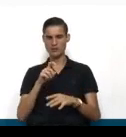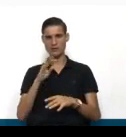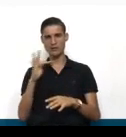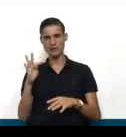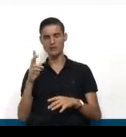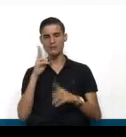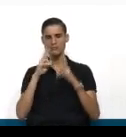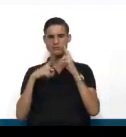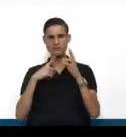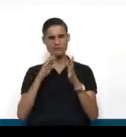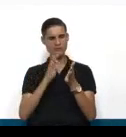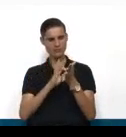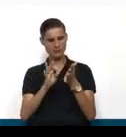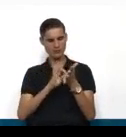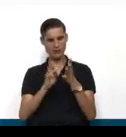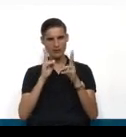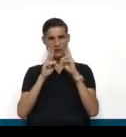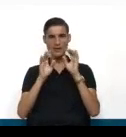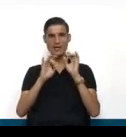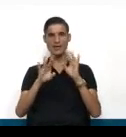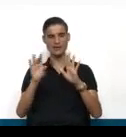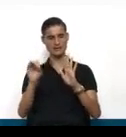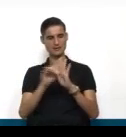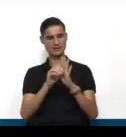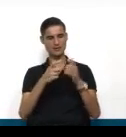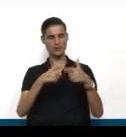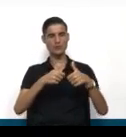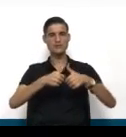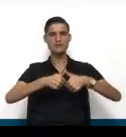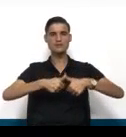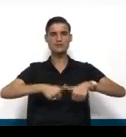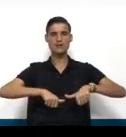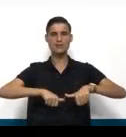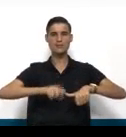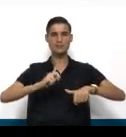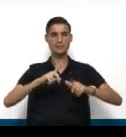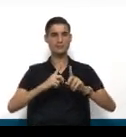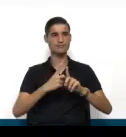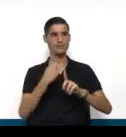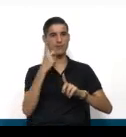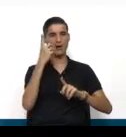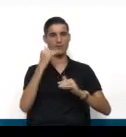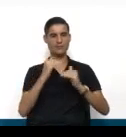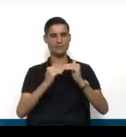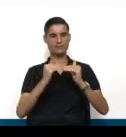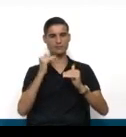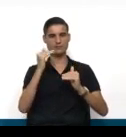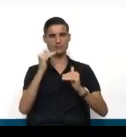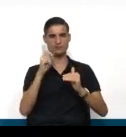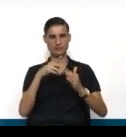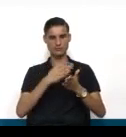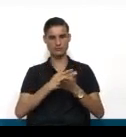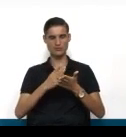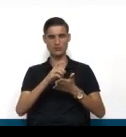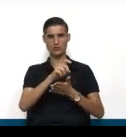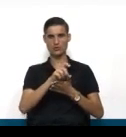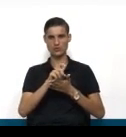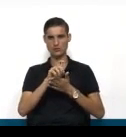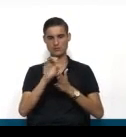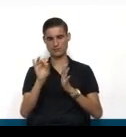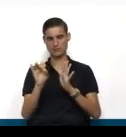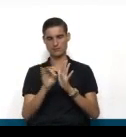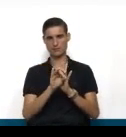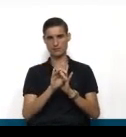t, que descreva a posição, ou seja, a altura do ponto x